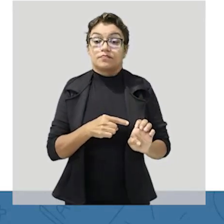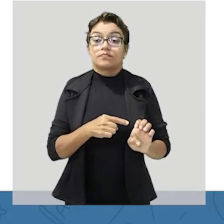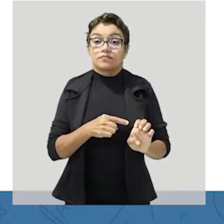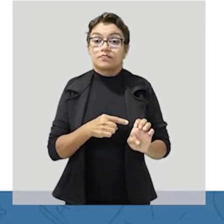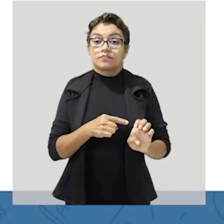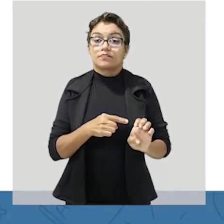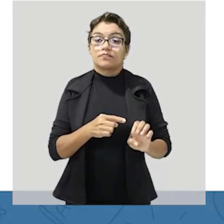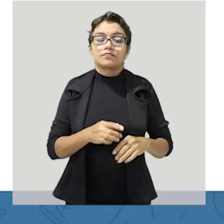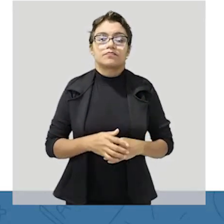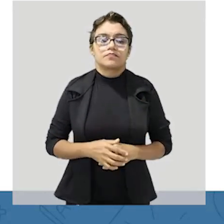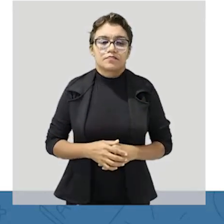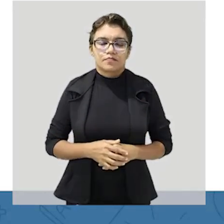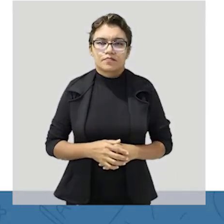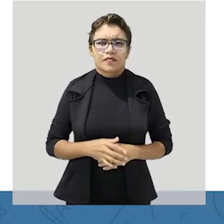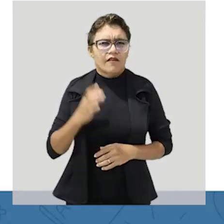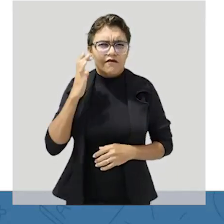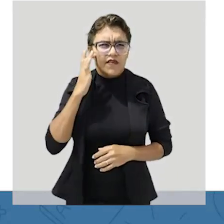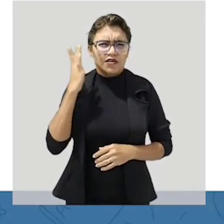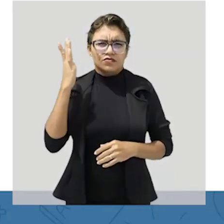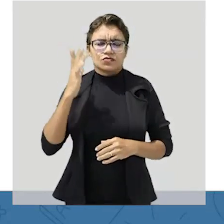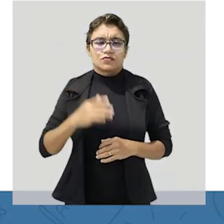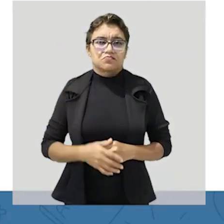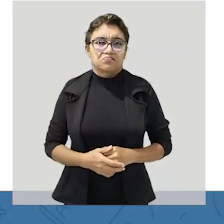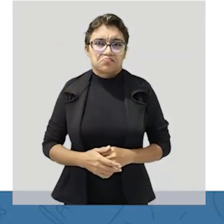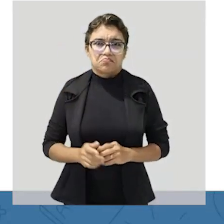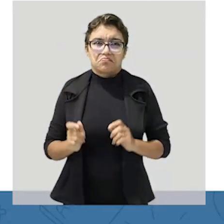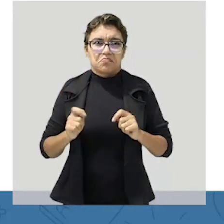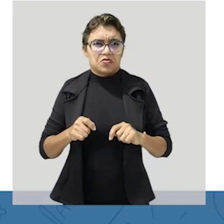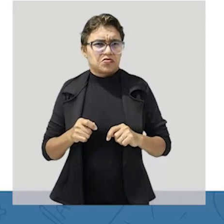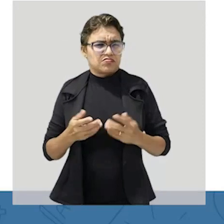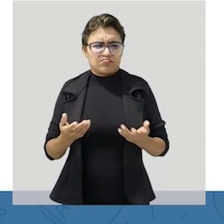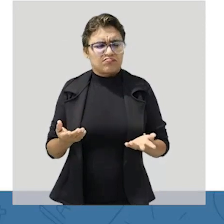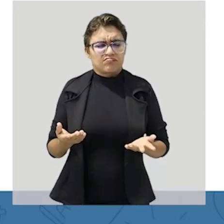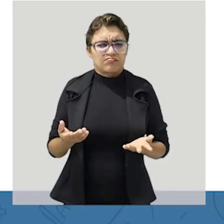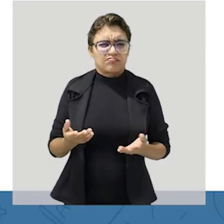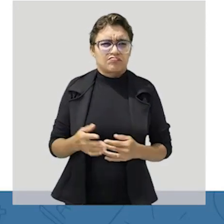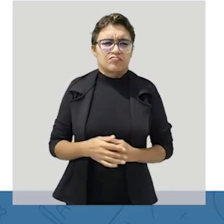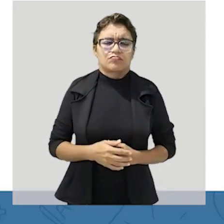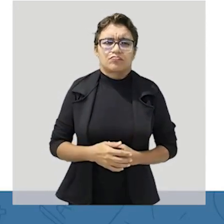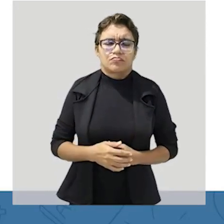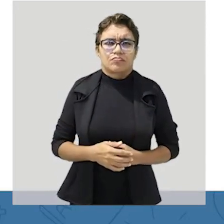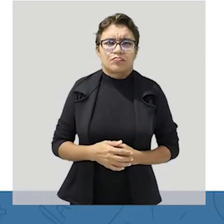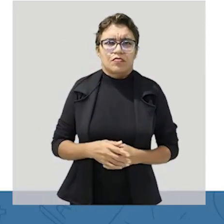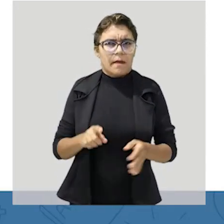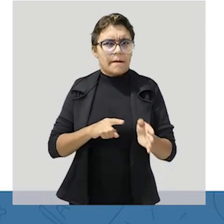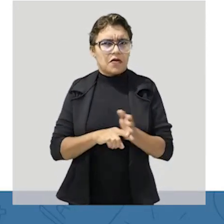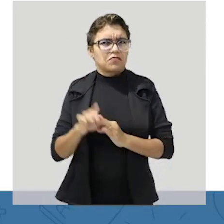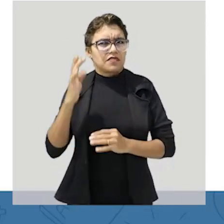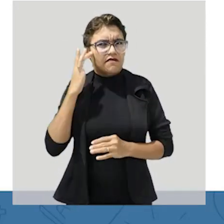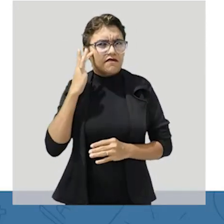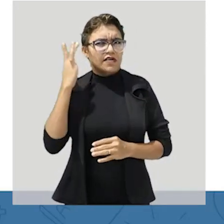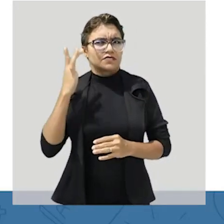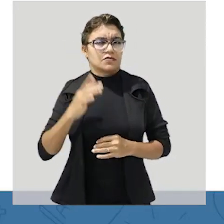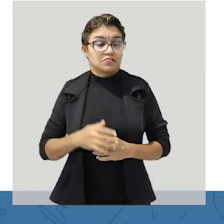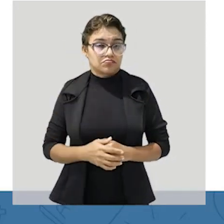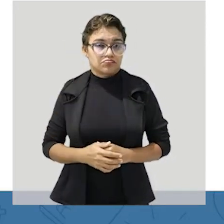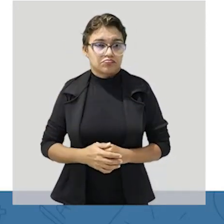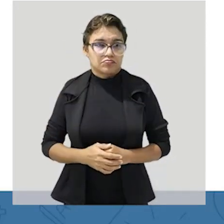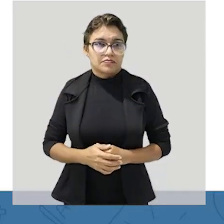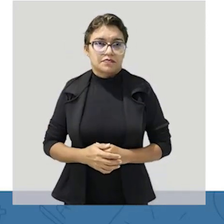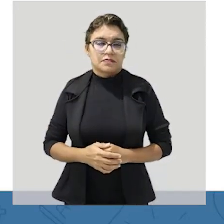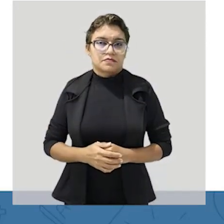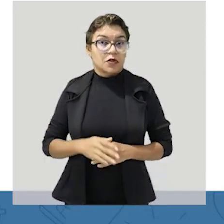comuns, mas a gente trouxe aqui para que você treine e entenda questões sobre antônimos,